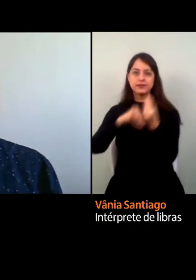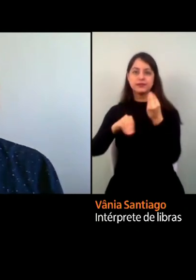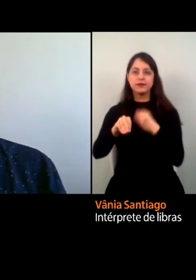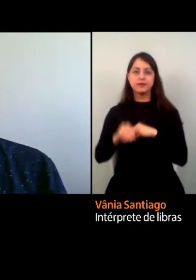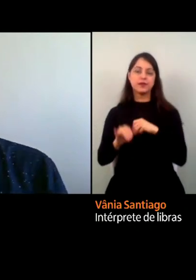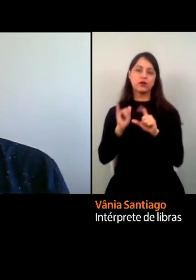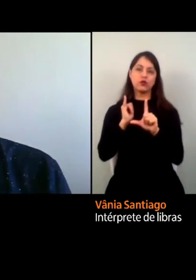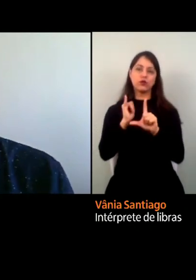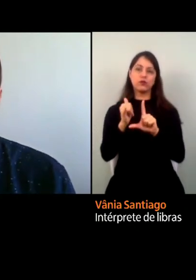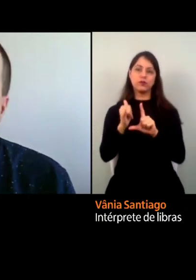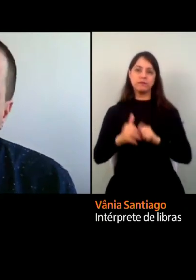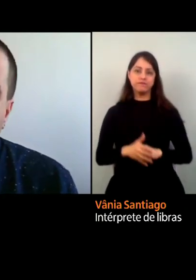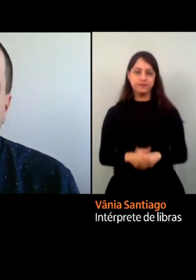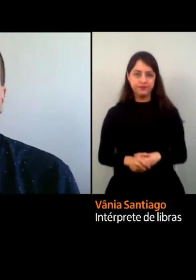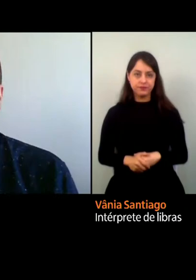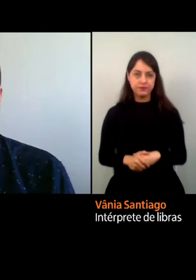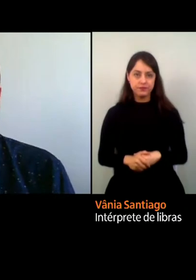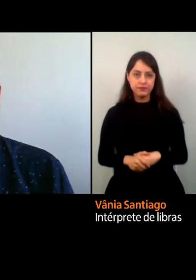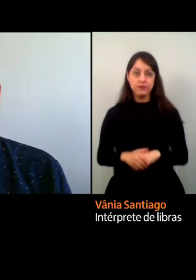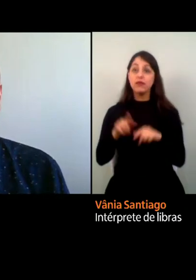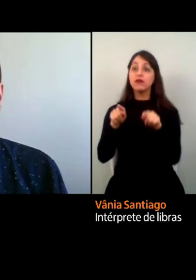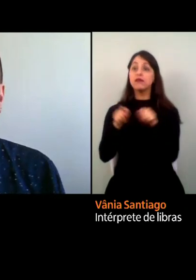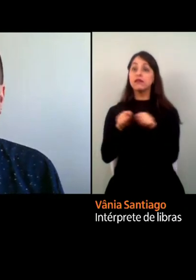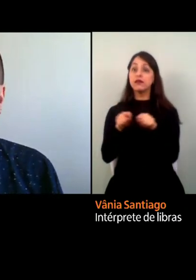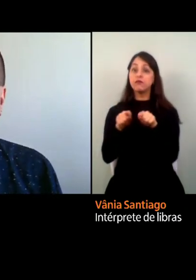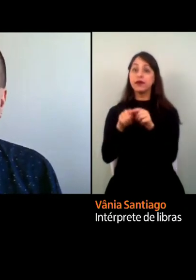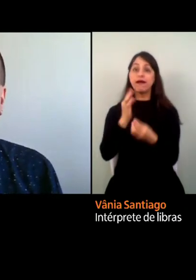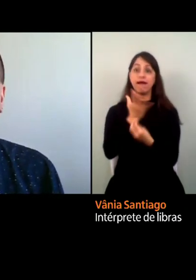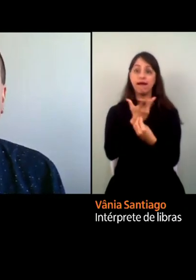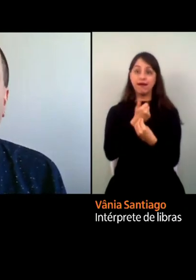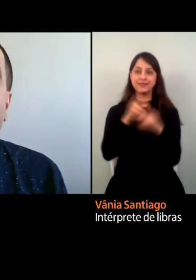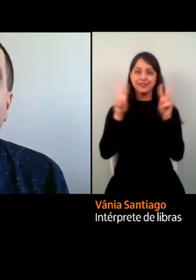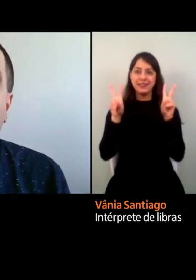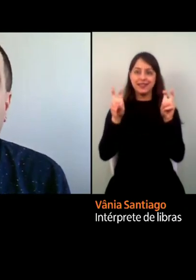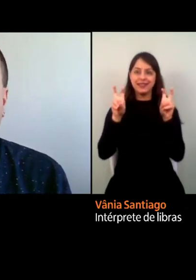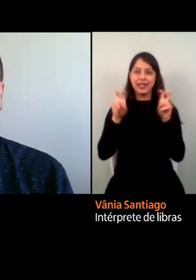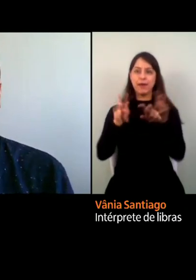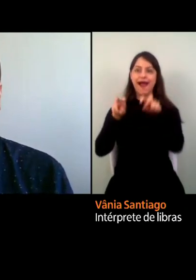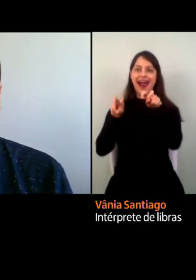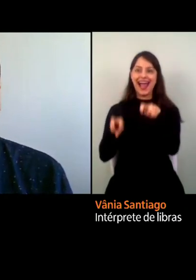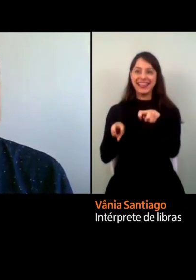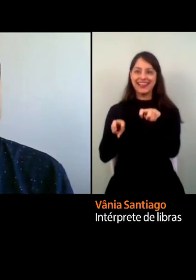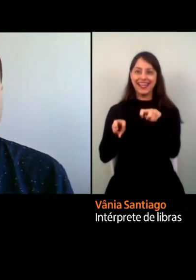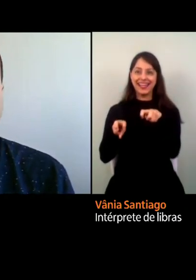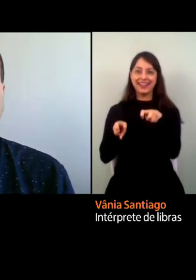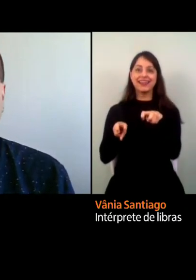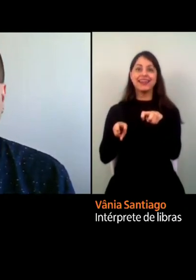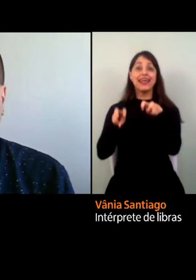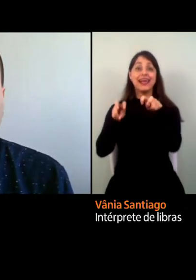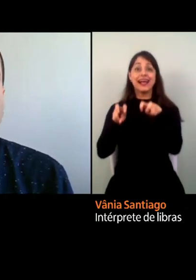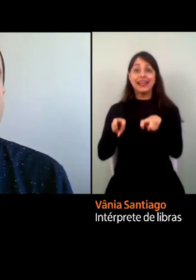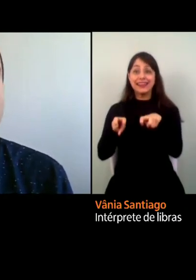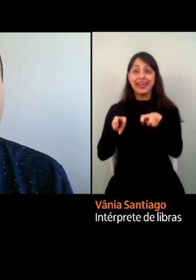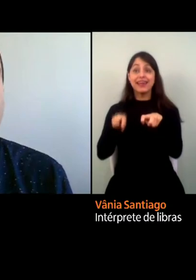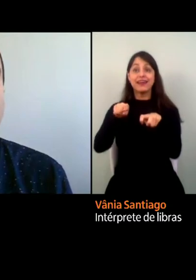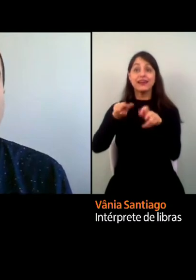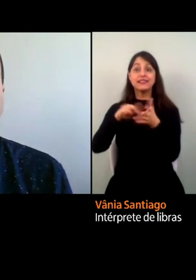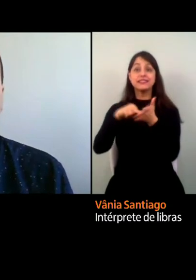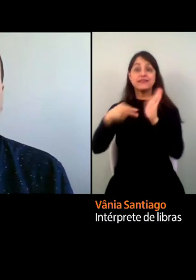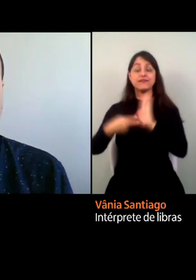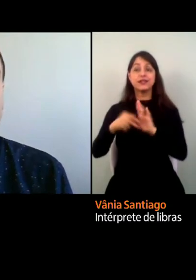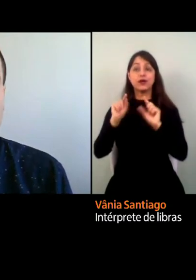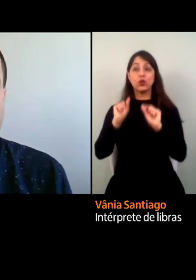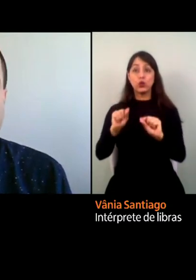As cadeiras de Joseph Kossuth oferecem uma chave alegórica para se pensar o estatuto do